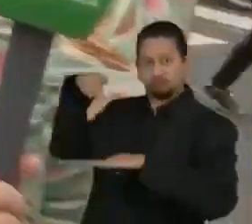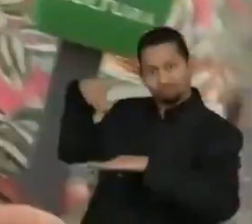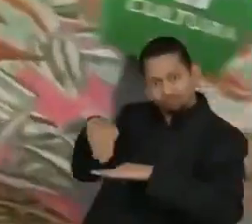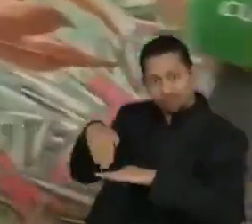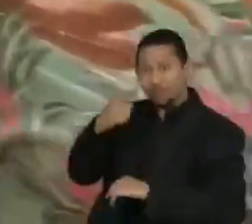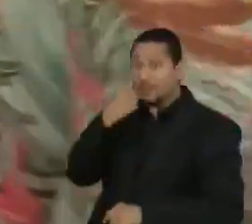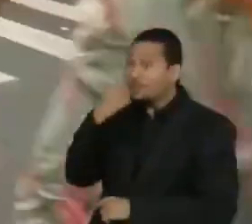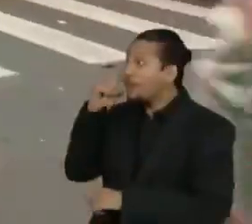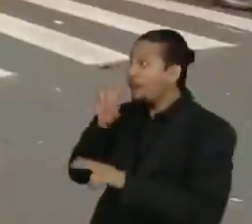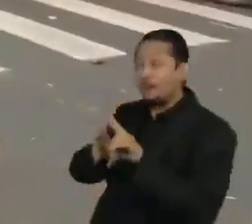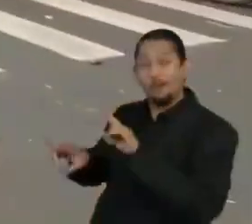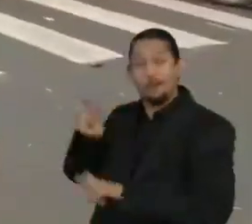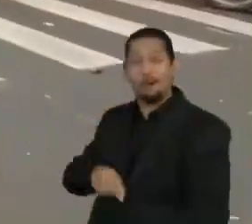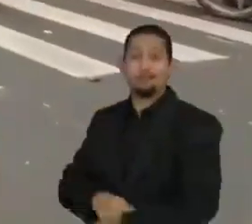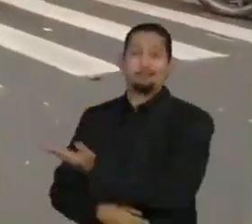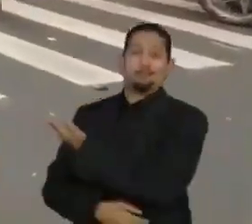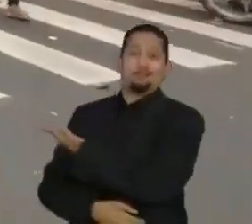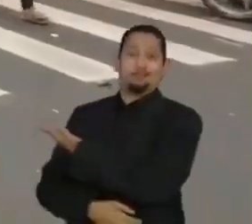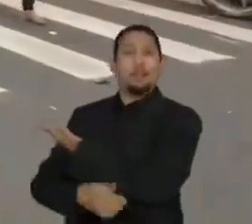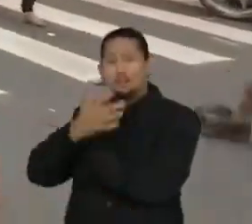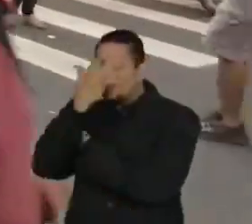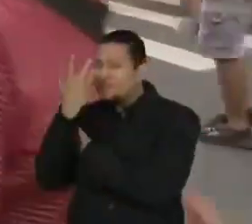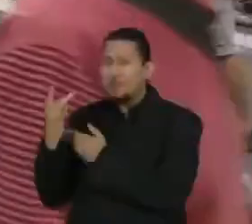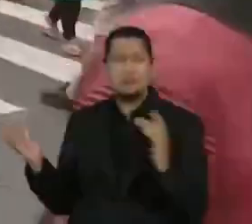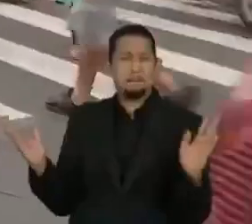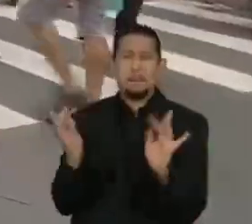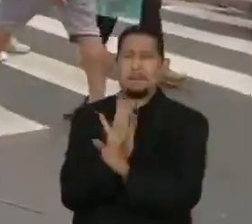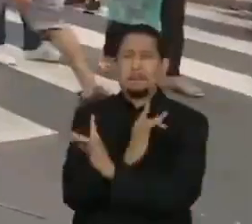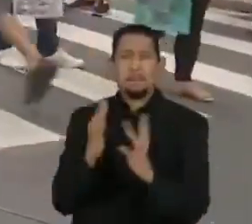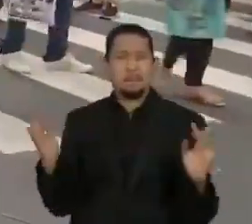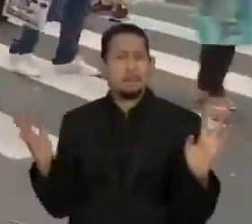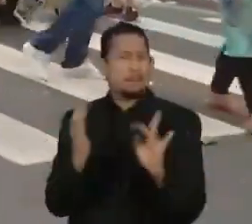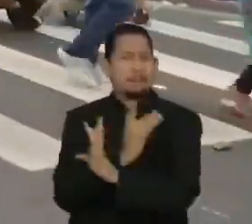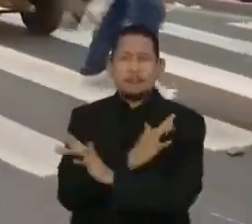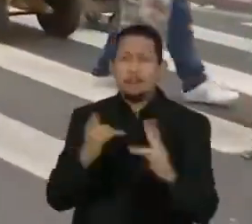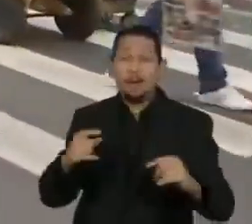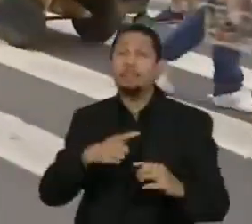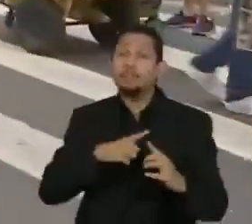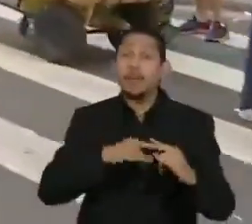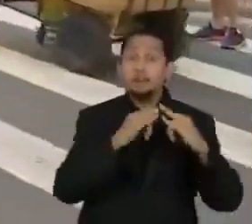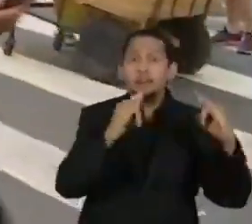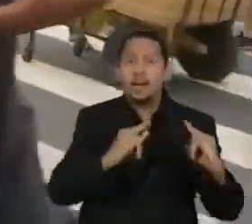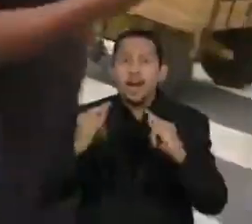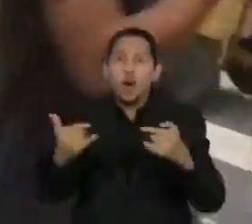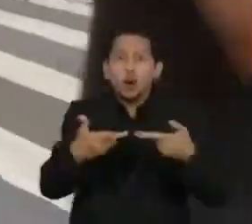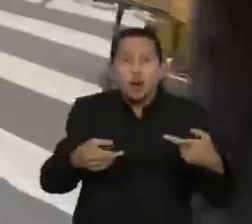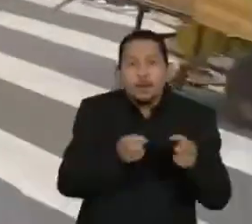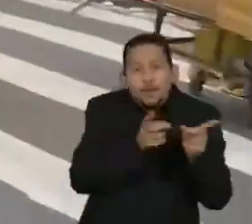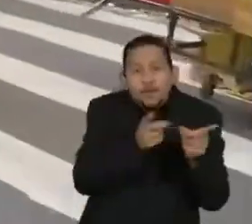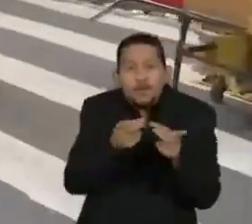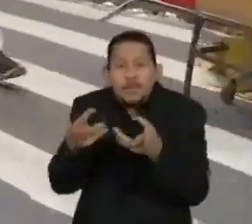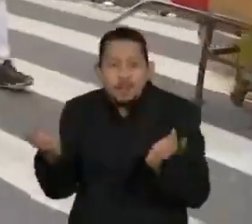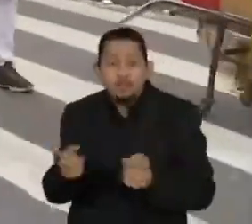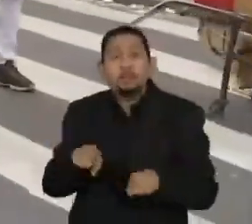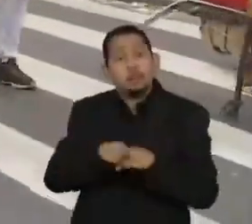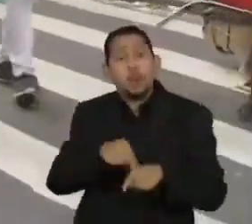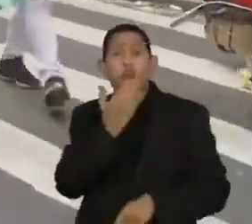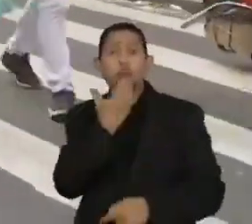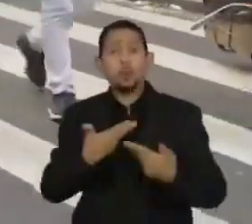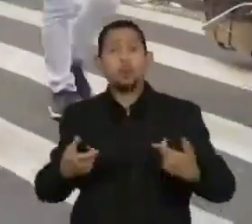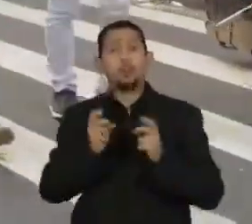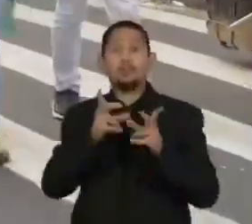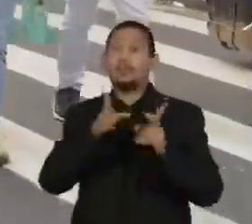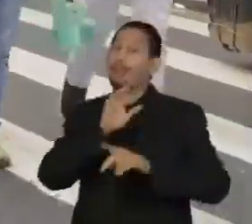ver, é essa aqui. A rua tomada por pessoas, também tem muitas barracas de ambulantes e venda de alimentos, o